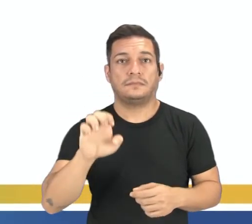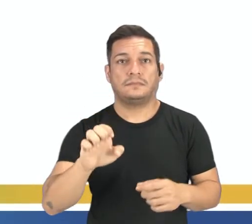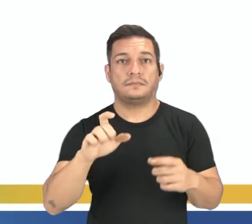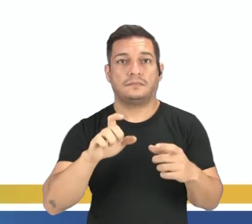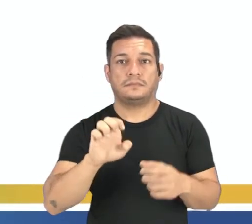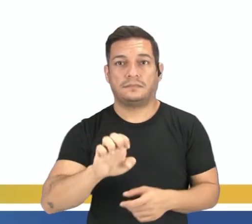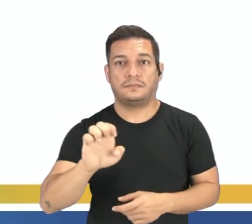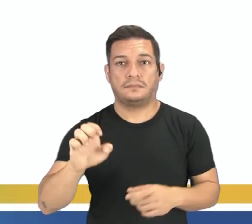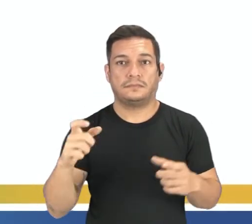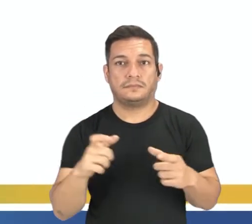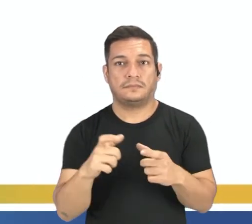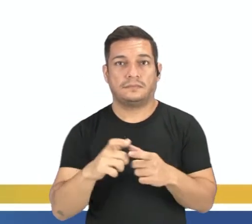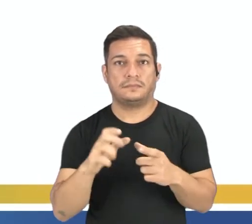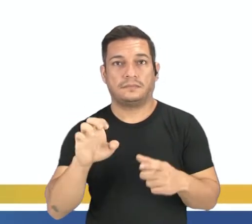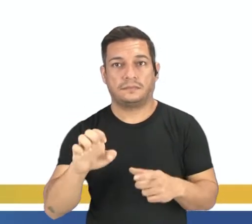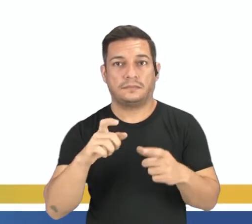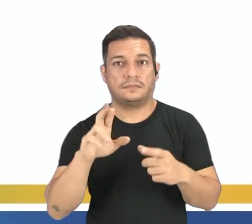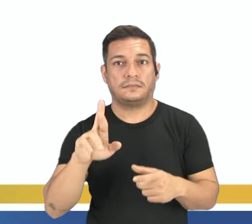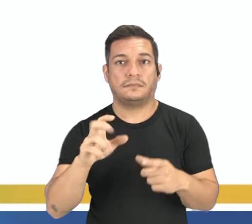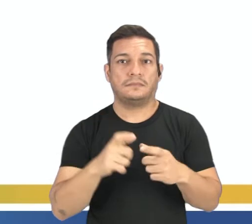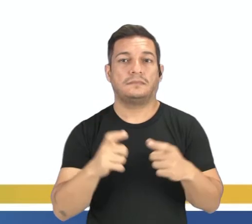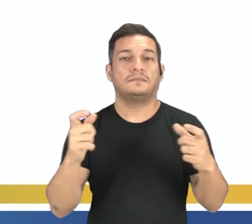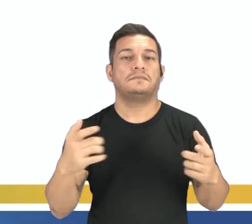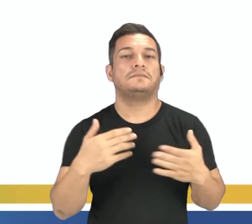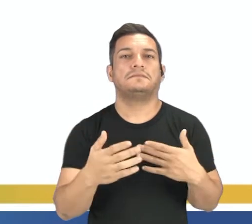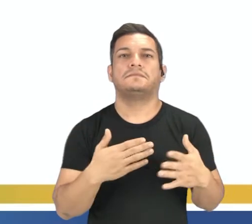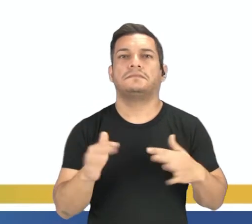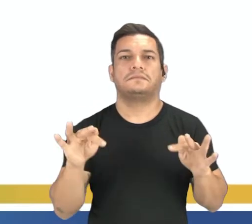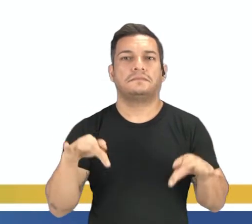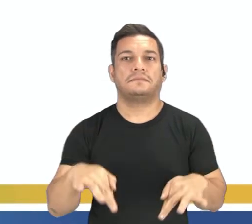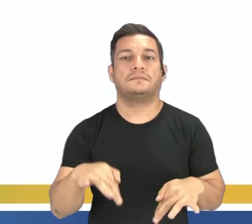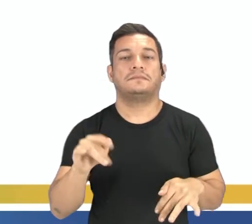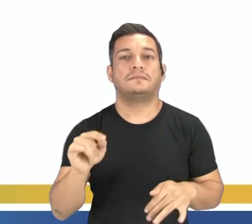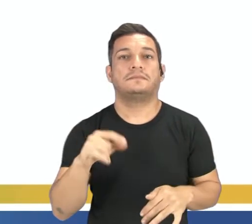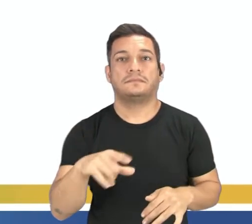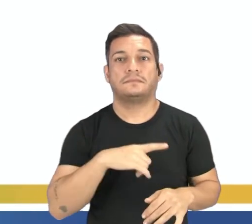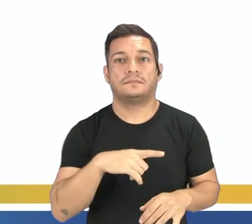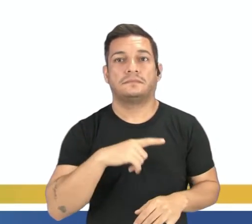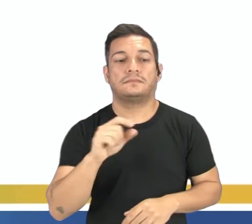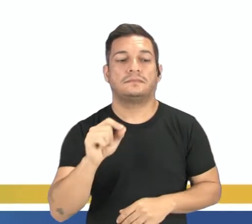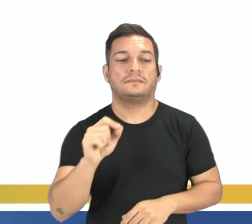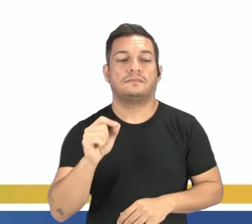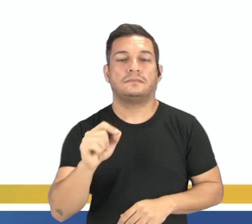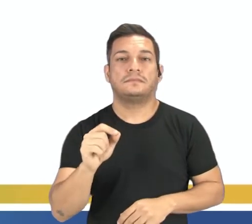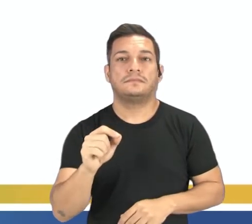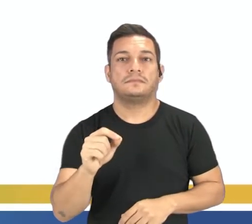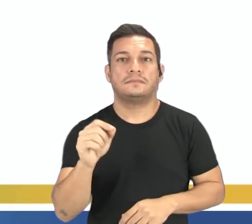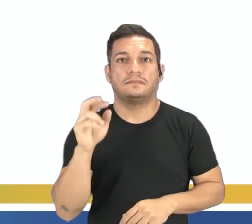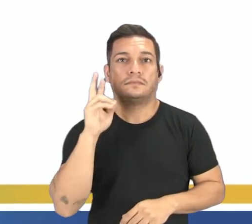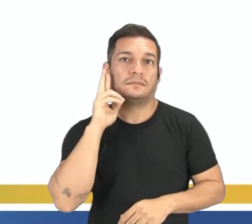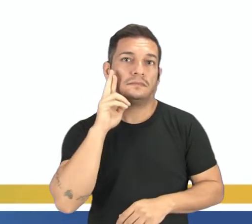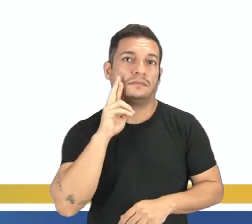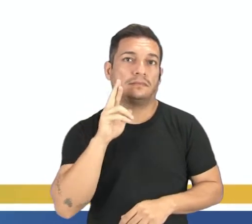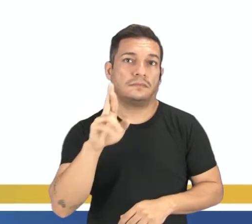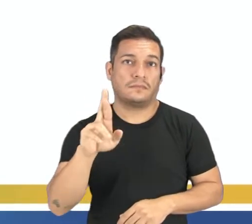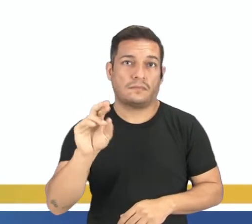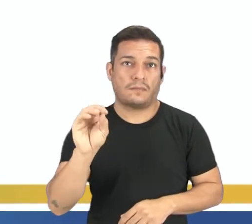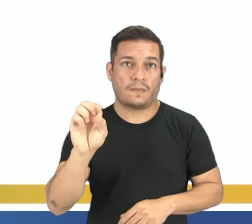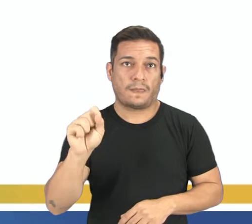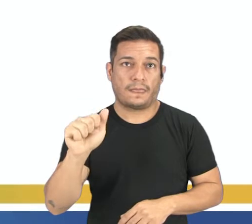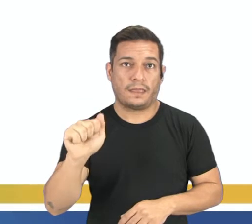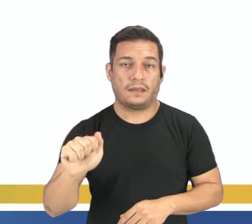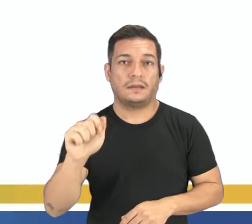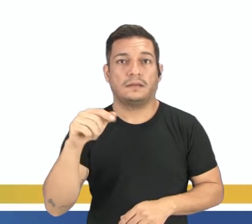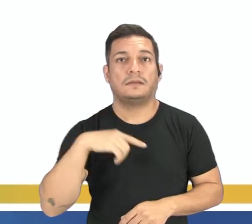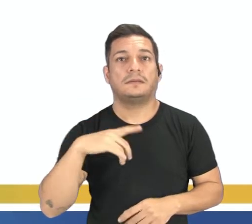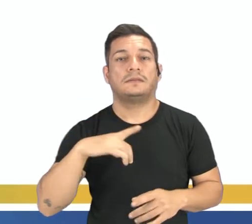Ezinho, Ezinho e Rzão, independente do que tem lá no final, eu vou ter a forma de rosa, e se eu tiver